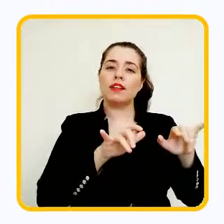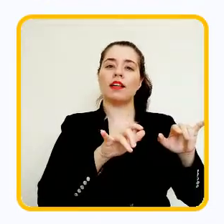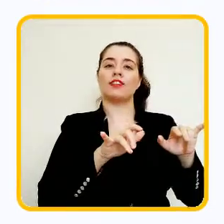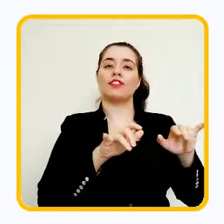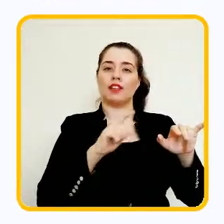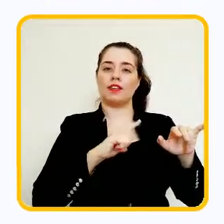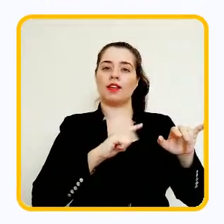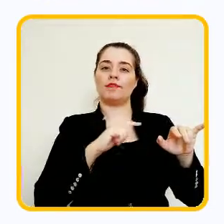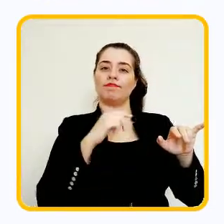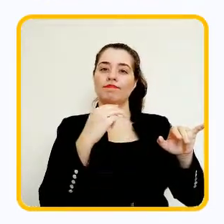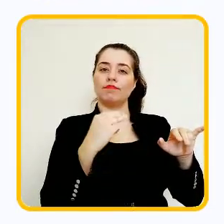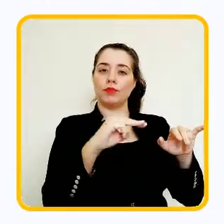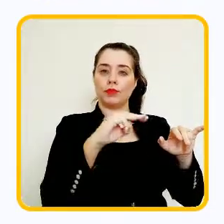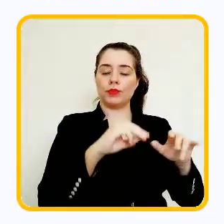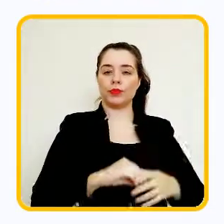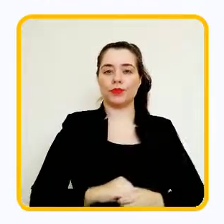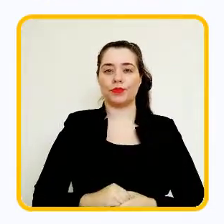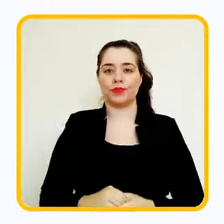que deseja.